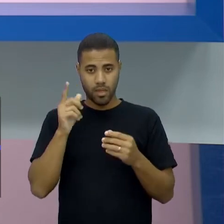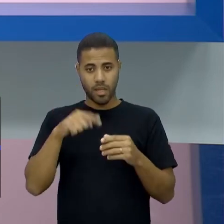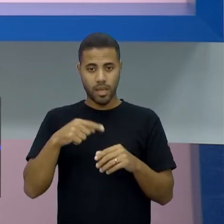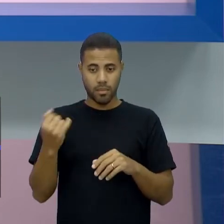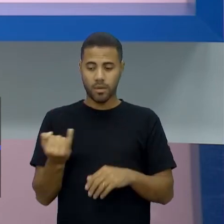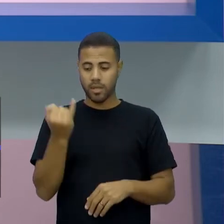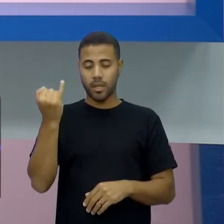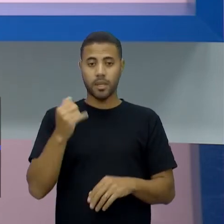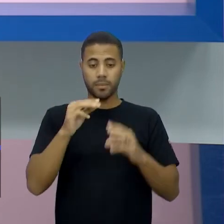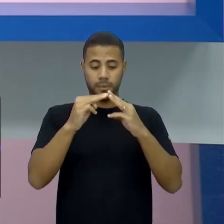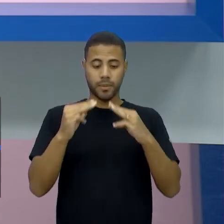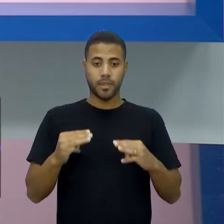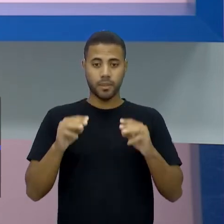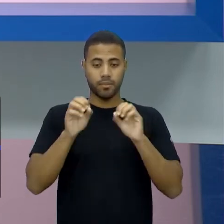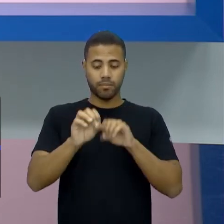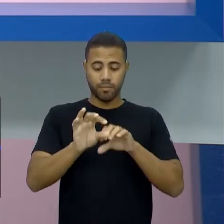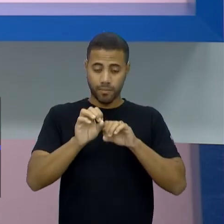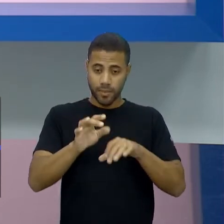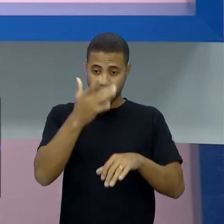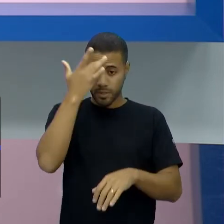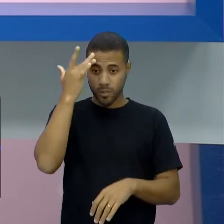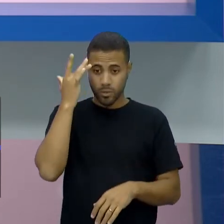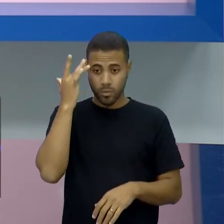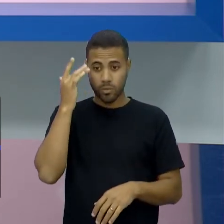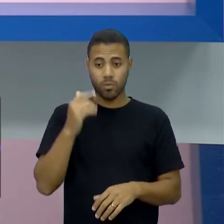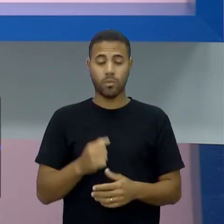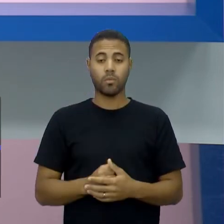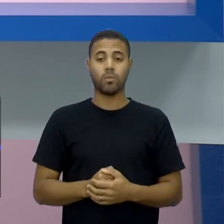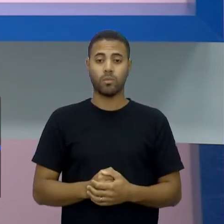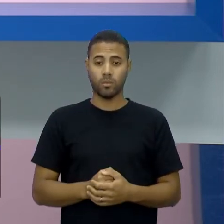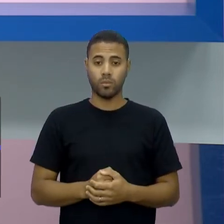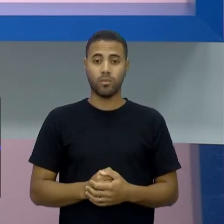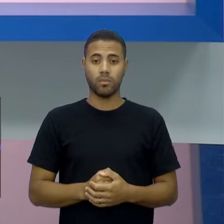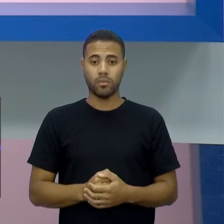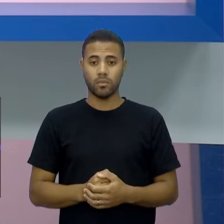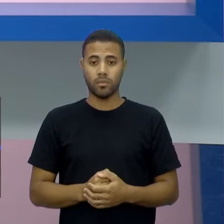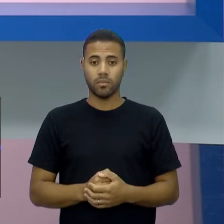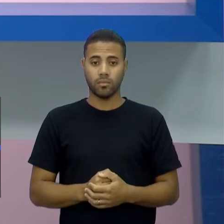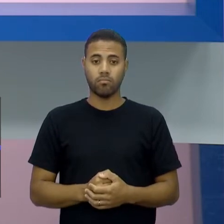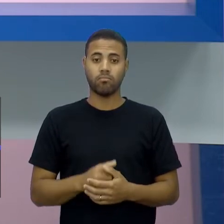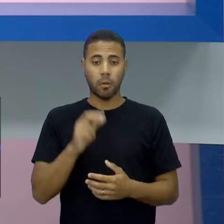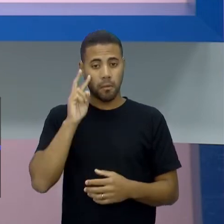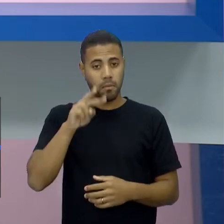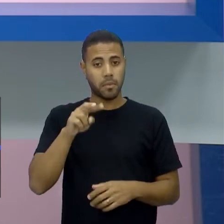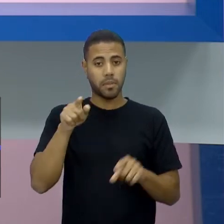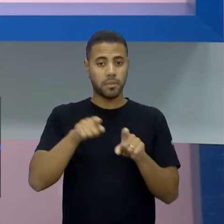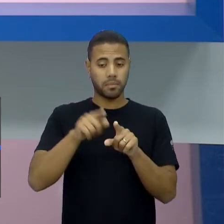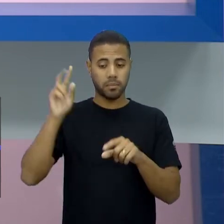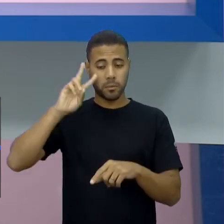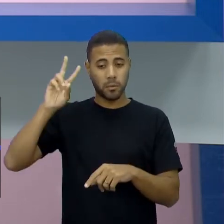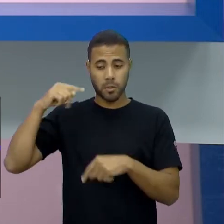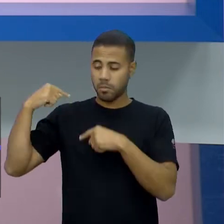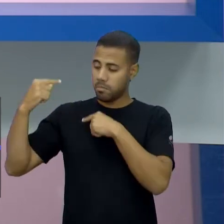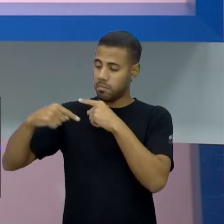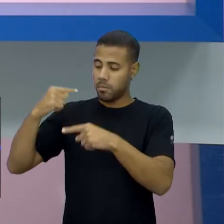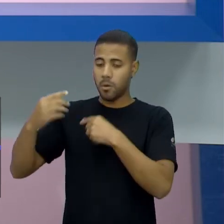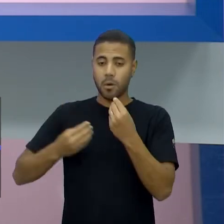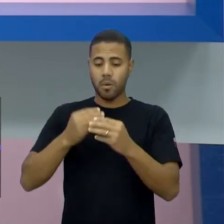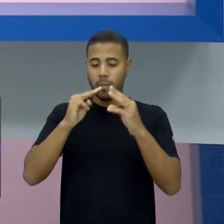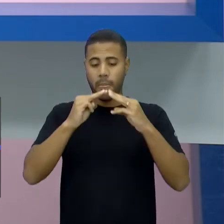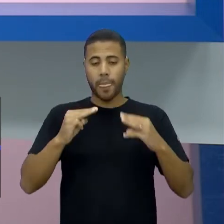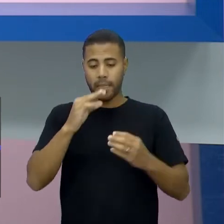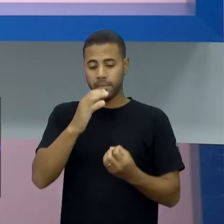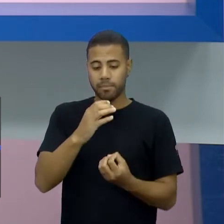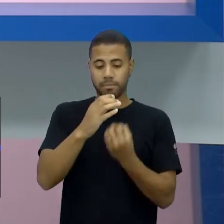museu também é educar as pessoas. Mas a gente vai ver aí também um pouquinho da história dos museus, como é que eles surgiram